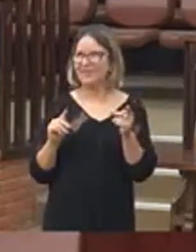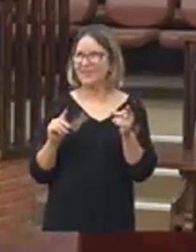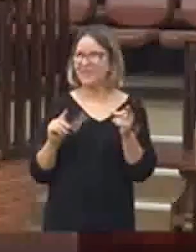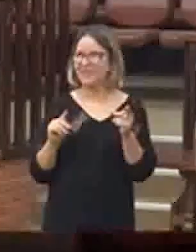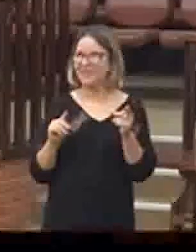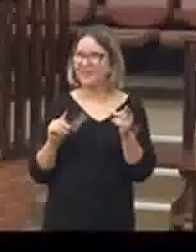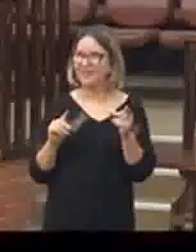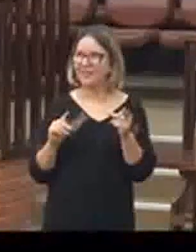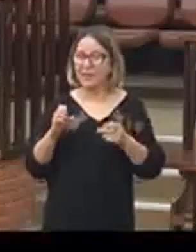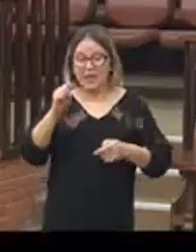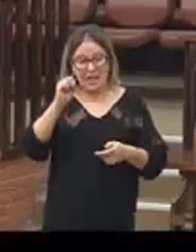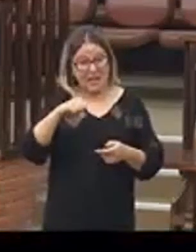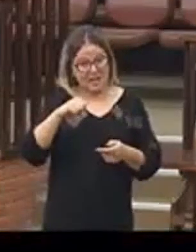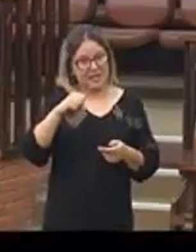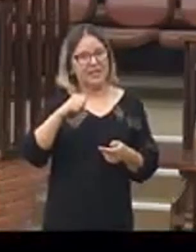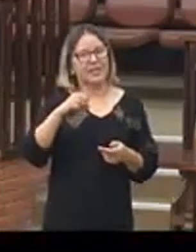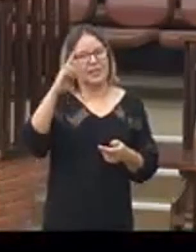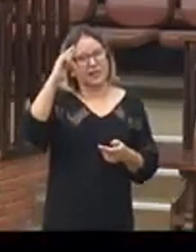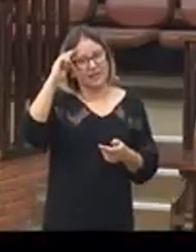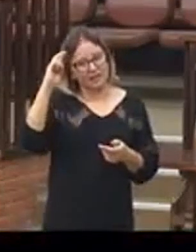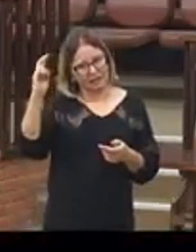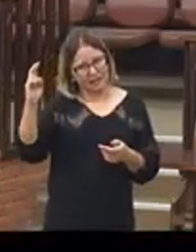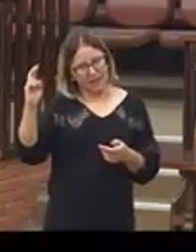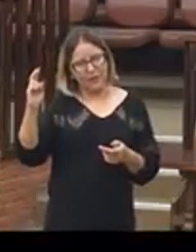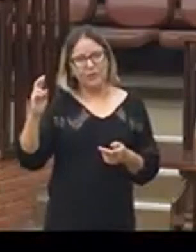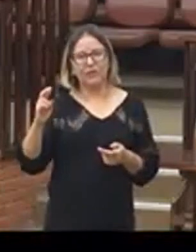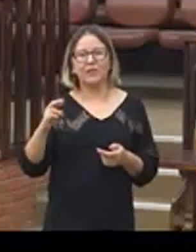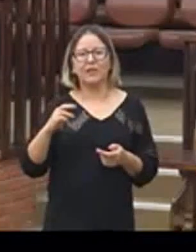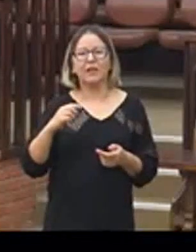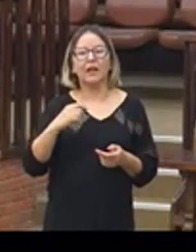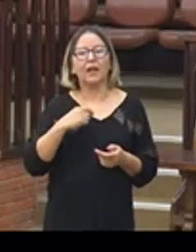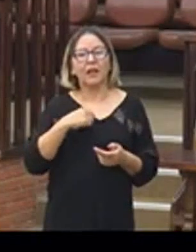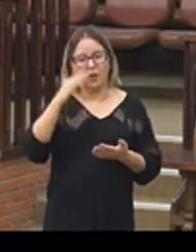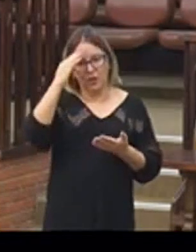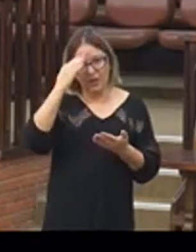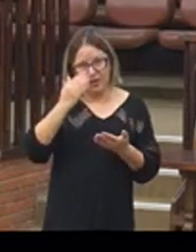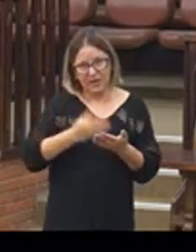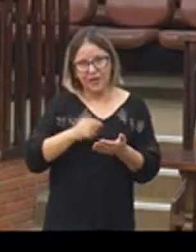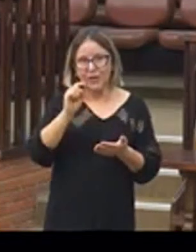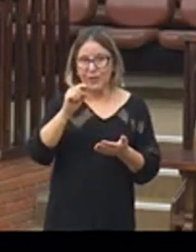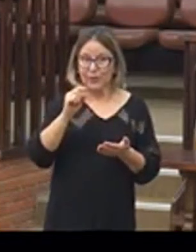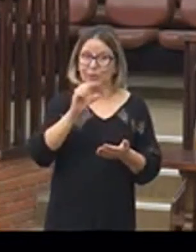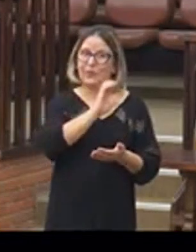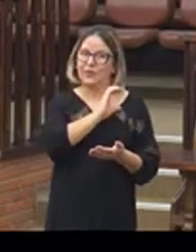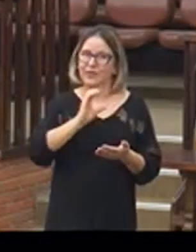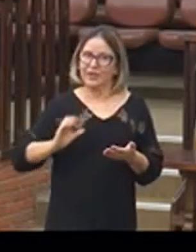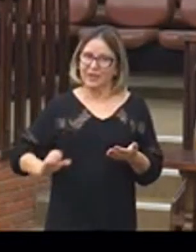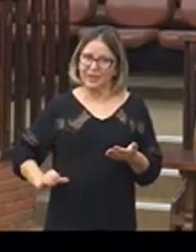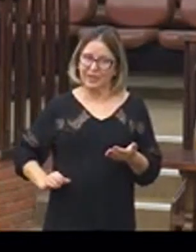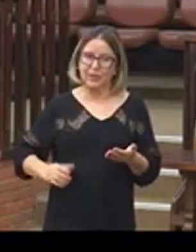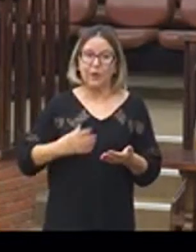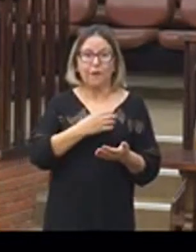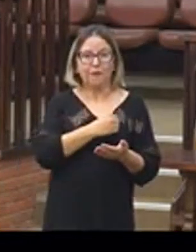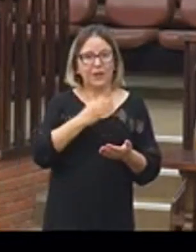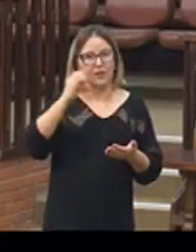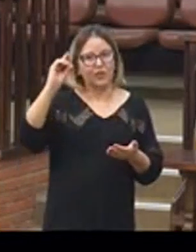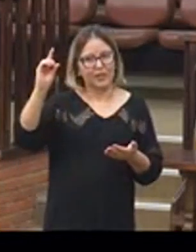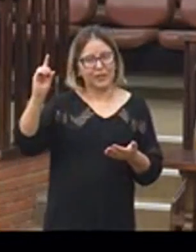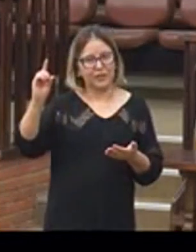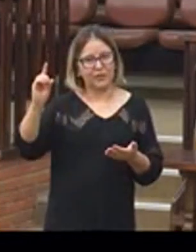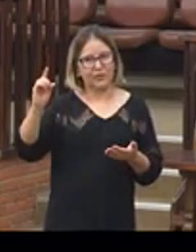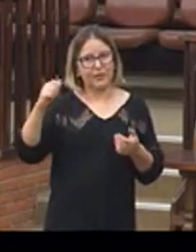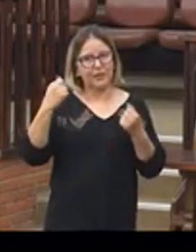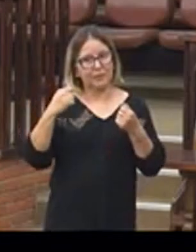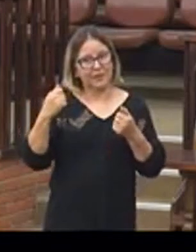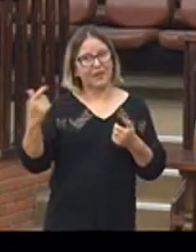Sim, Senhor? Sim, Senhor, respondeu ela. Eu tenho crido que tu és o Cristo, o Filho de Deus que devia vir